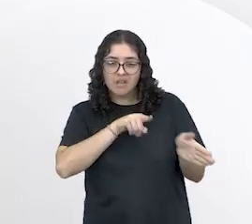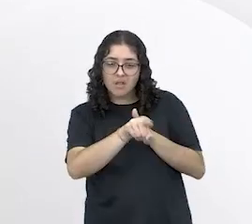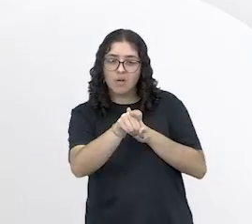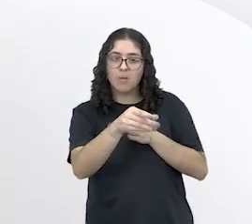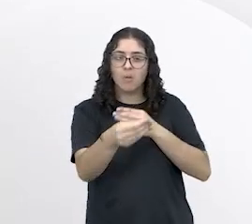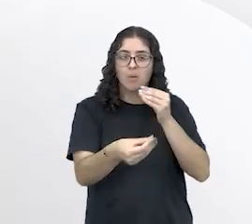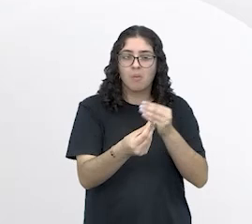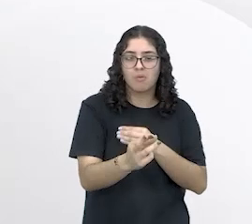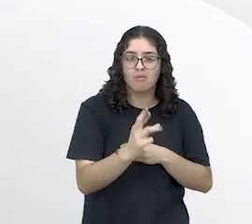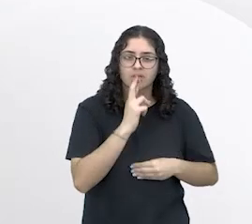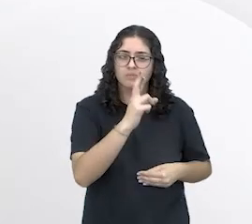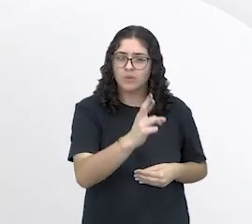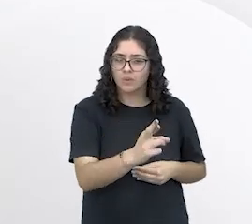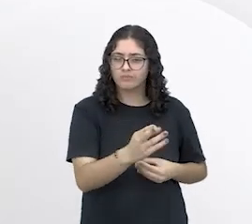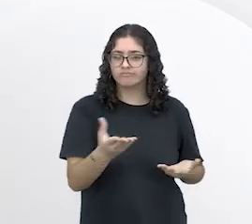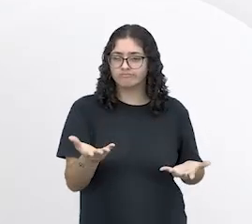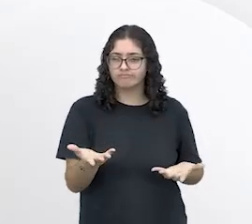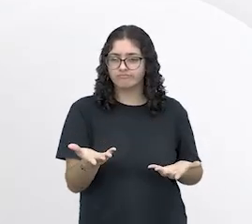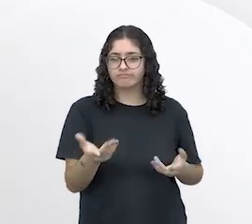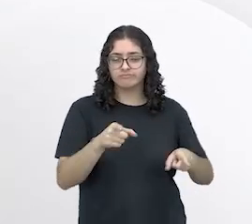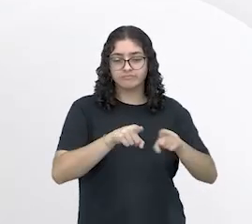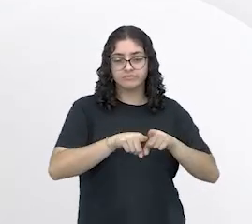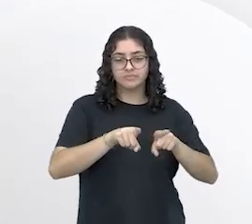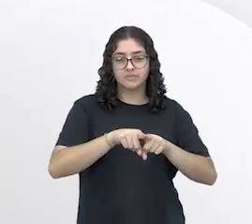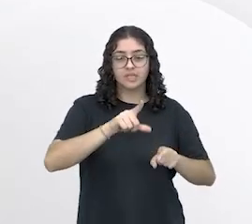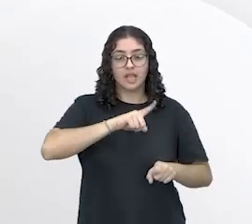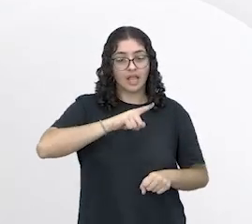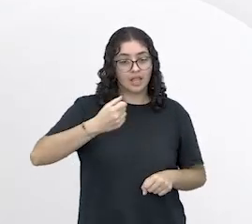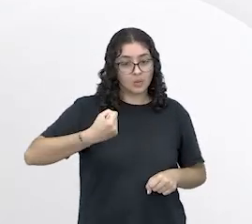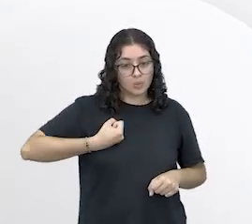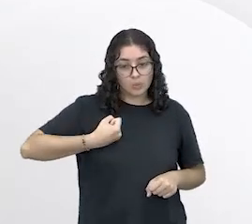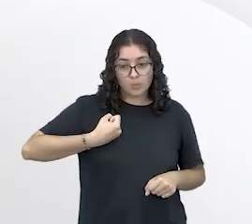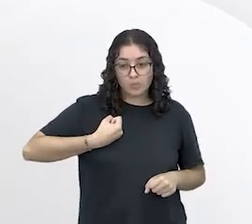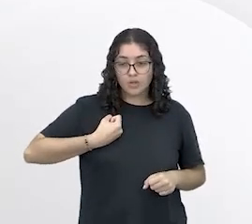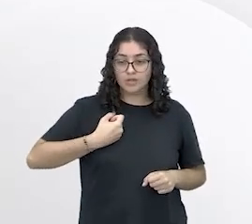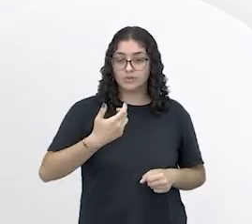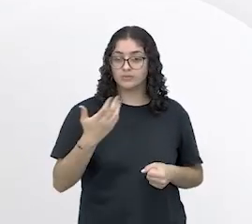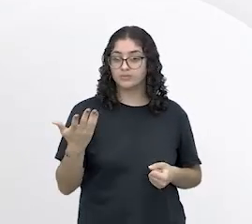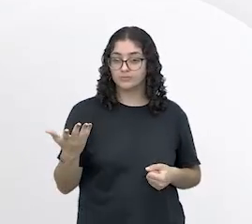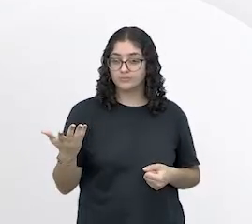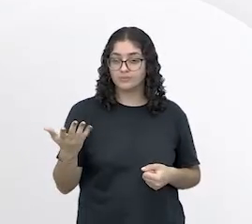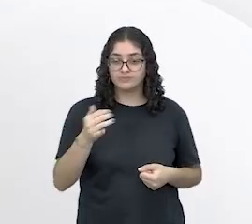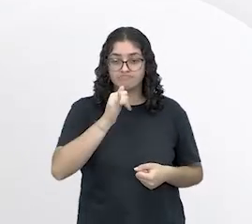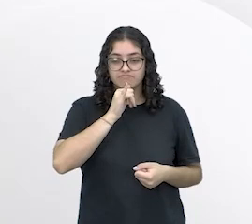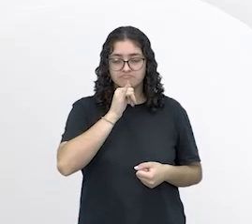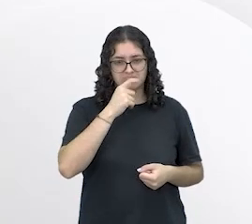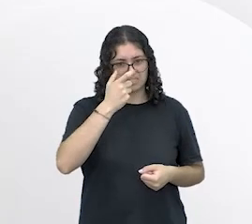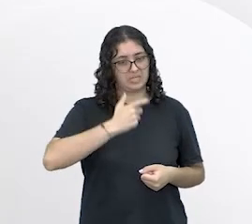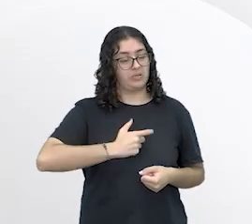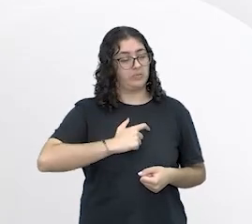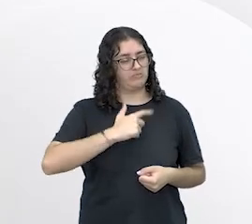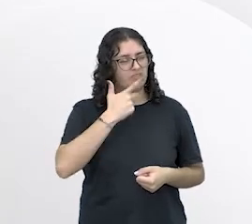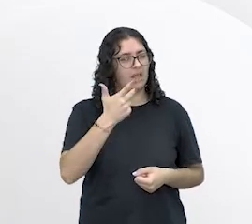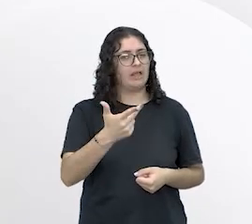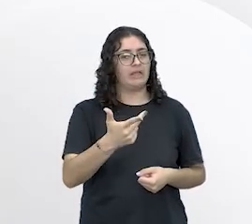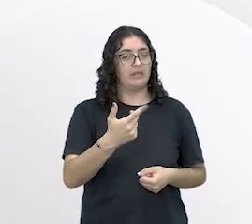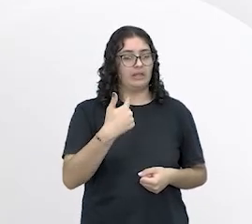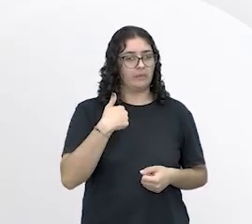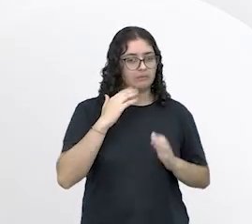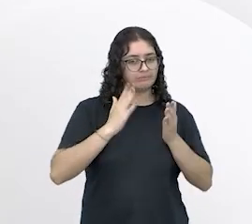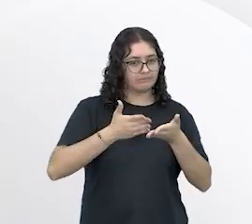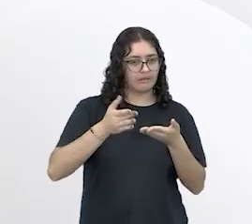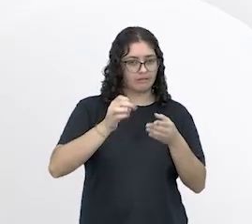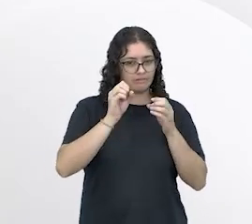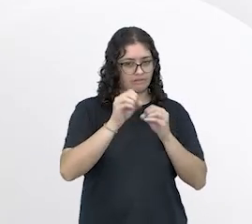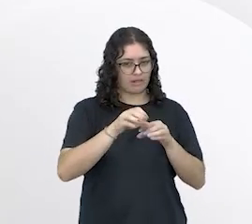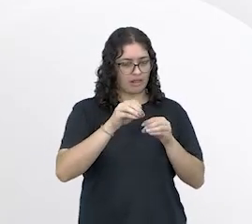que responde. A gente trabalha aqui a numeração. Eu confesso que assim, eu já dei essa aula